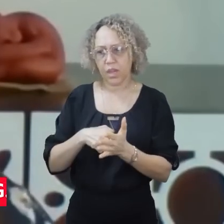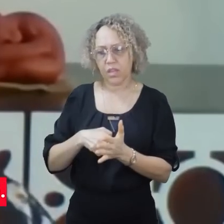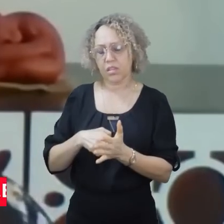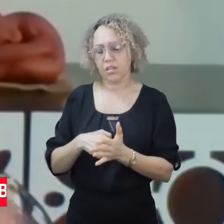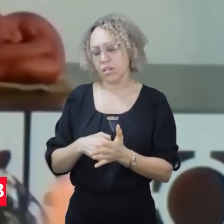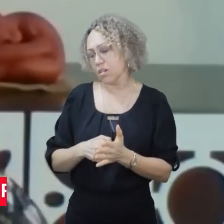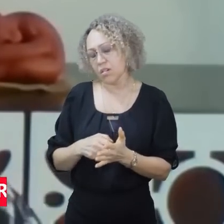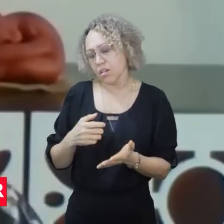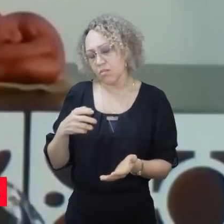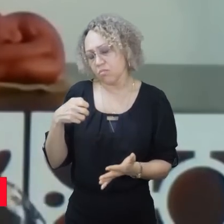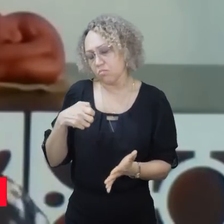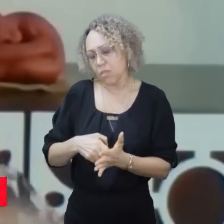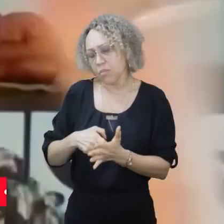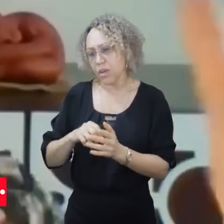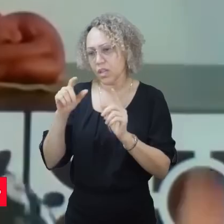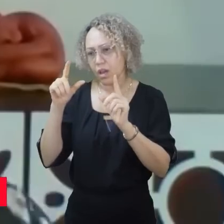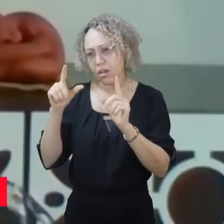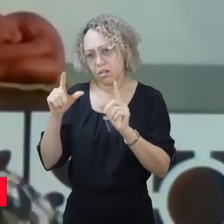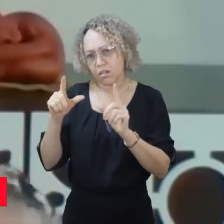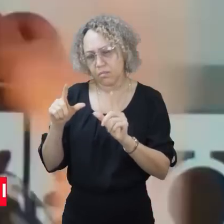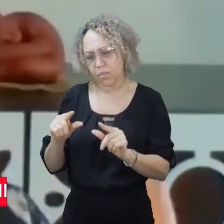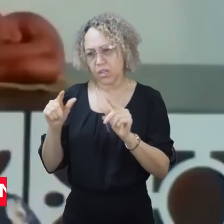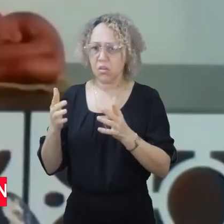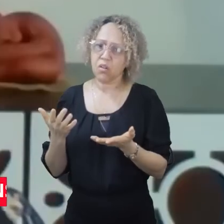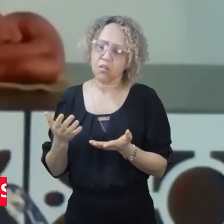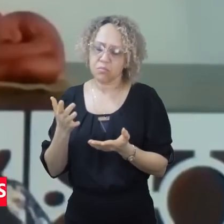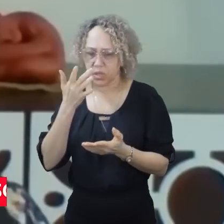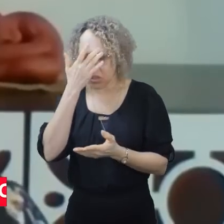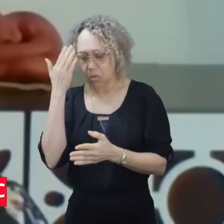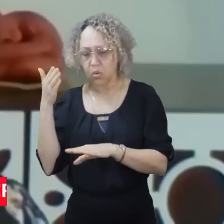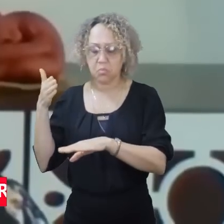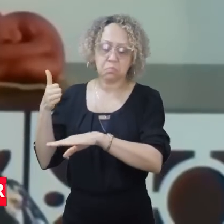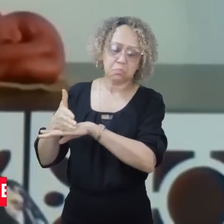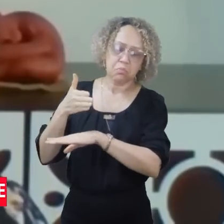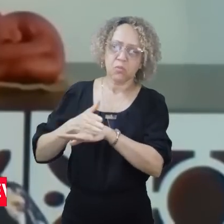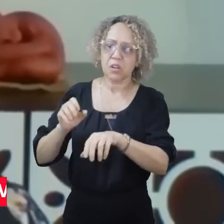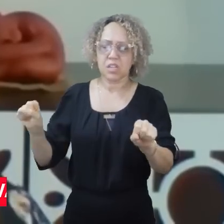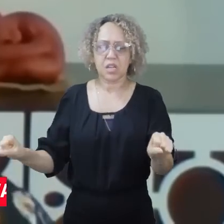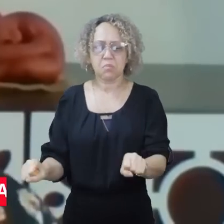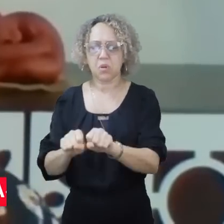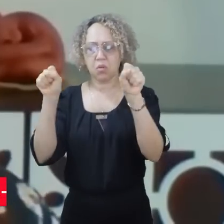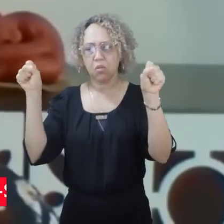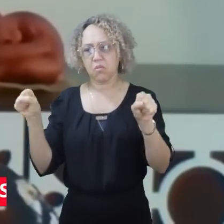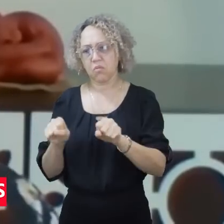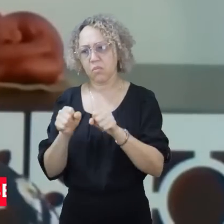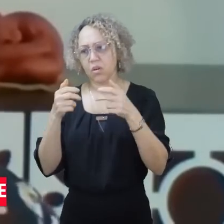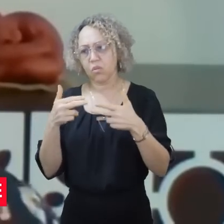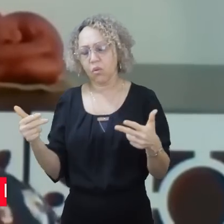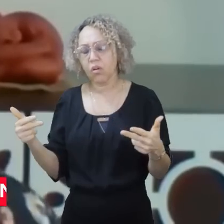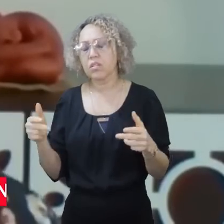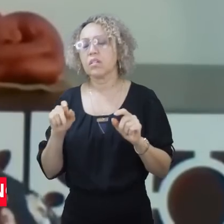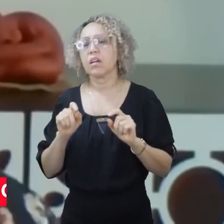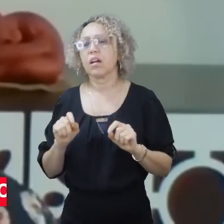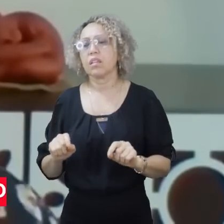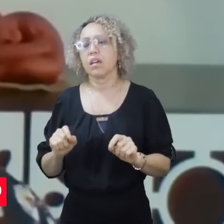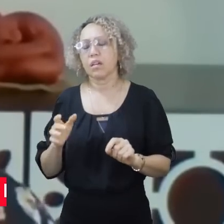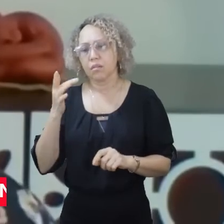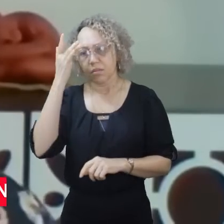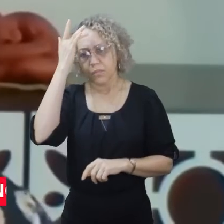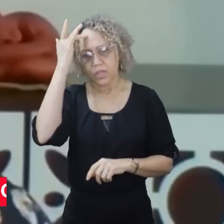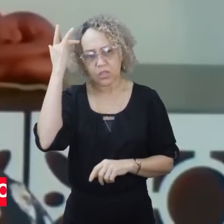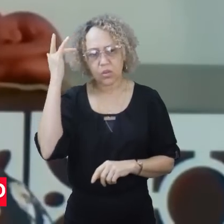menor, para quem simplesmente entrou ali e quebrou alguma coisa, até pessoas